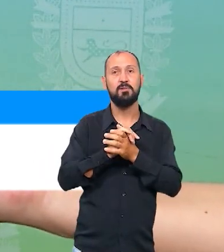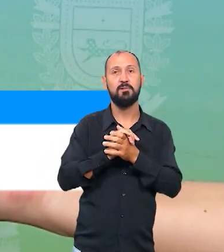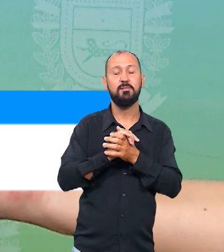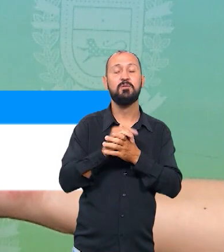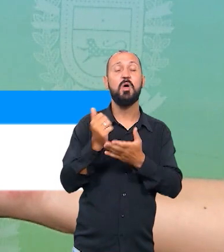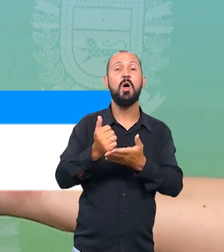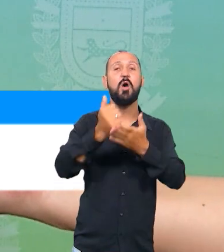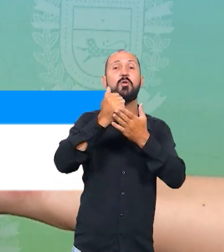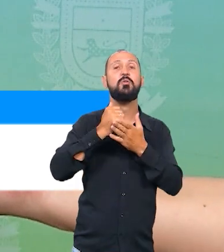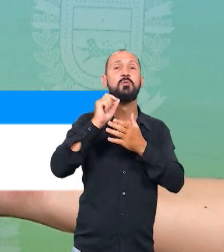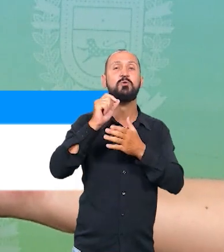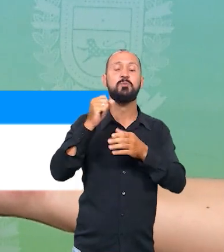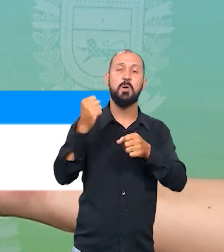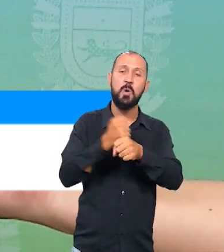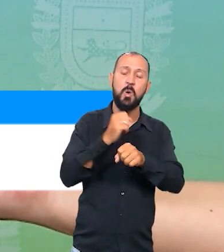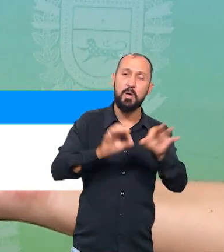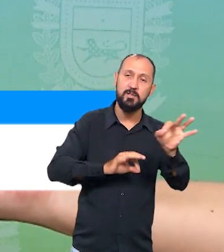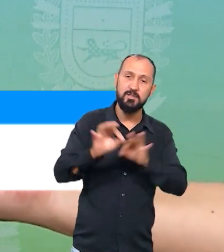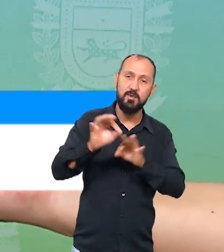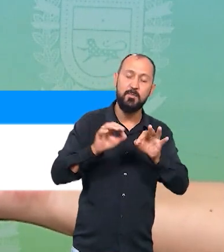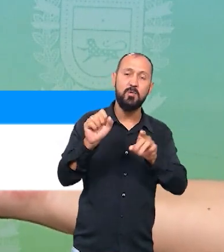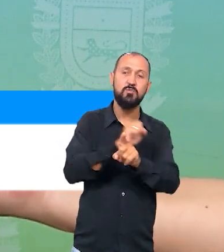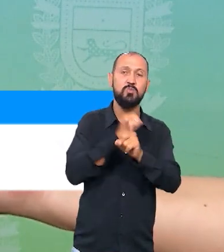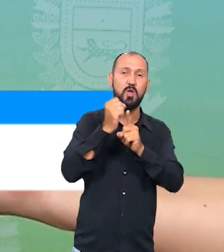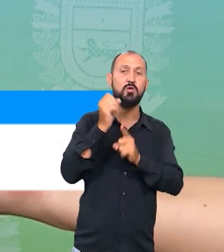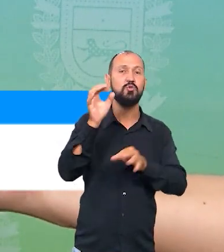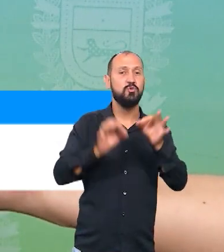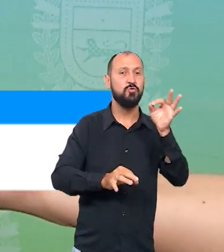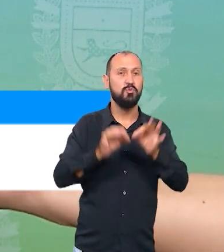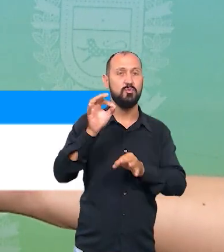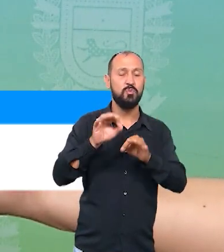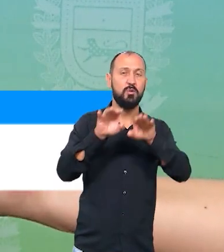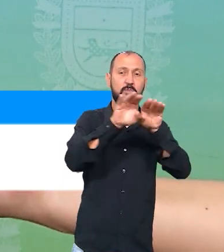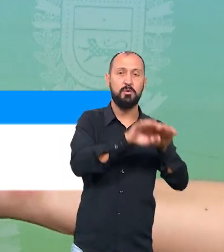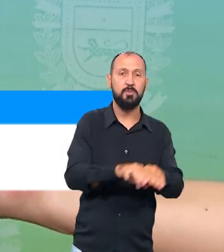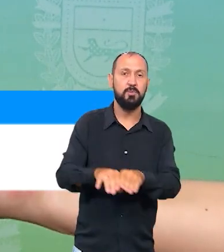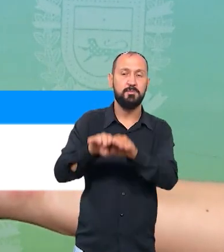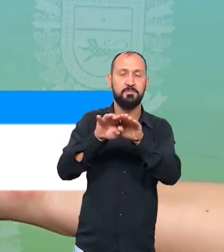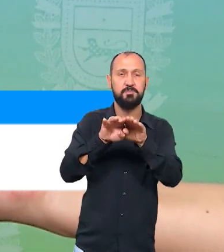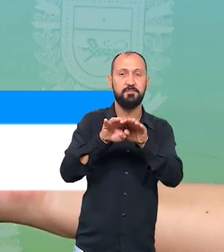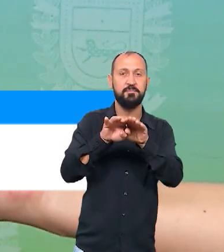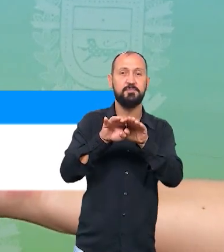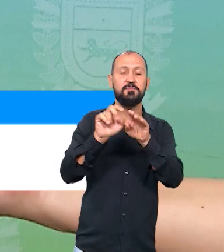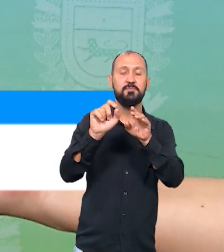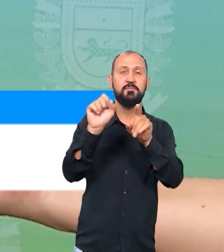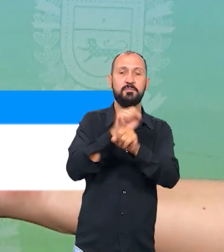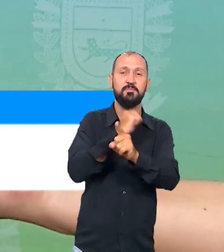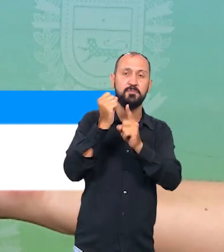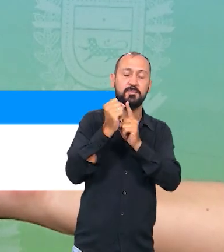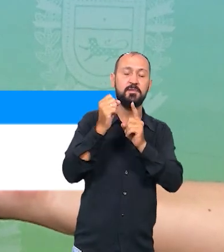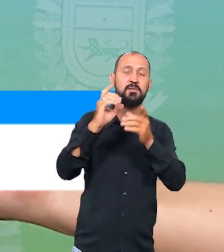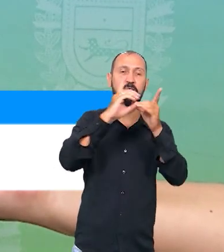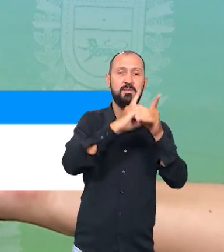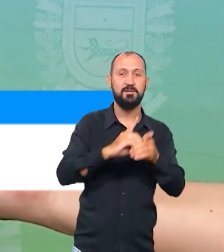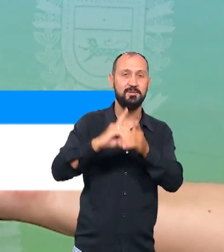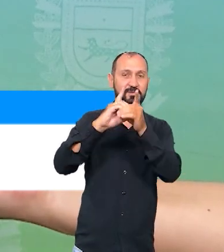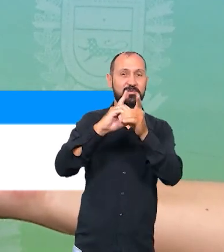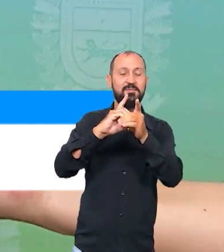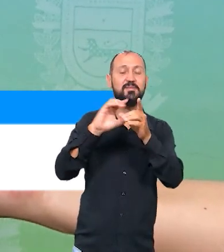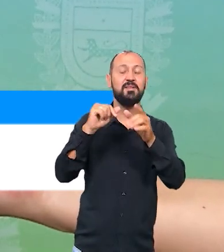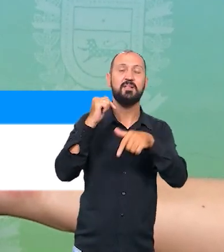área da psicologia e sua contribuição para a construção de uma sociedade mais justa, mais igualitária, uma